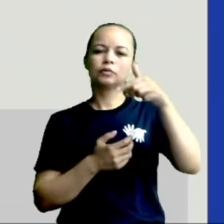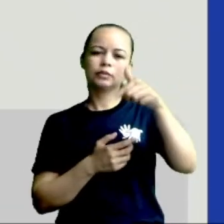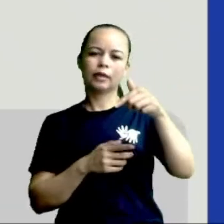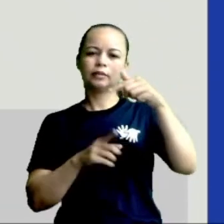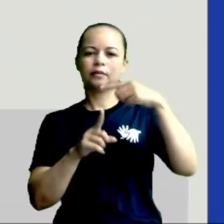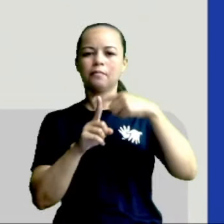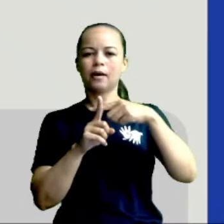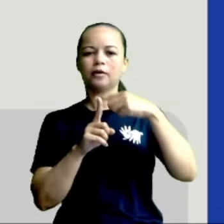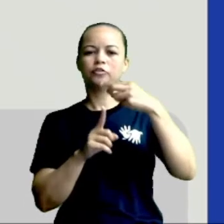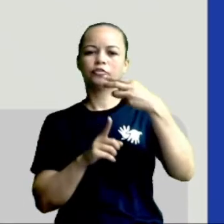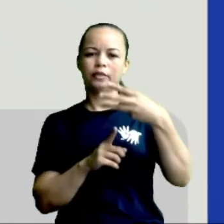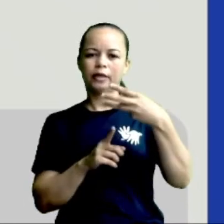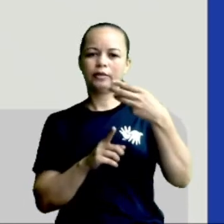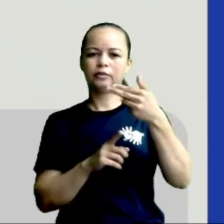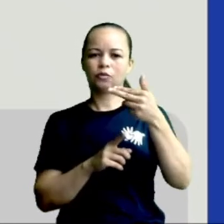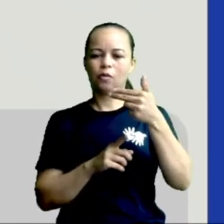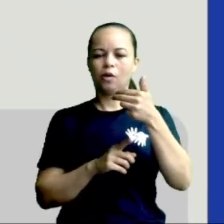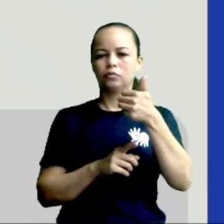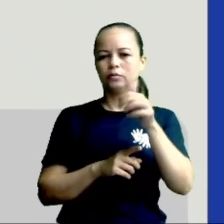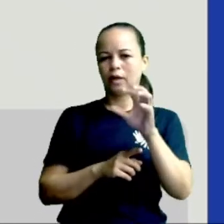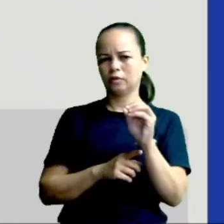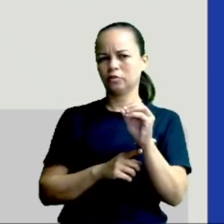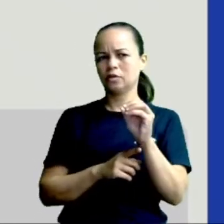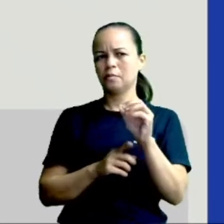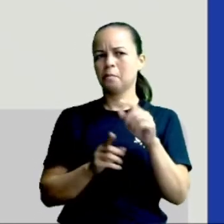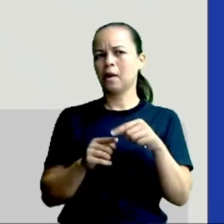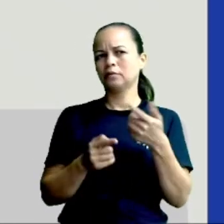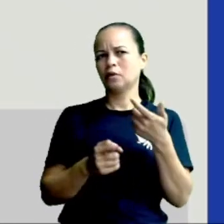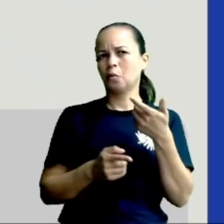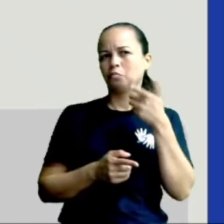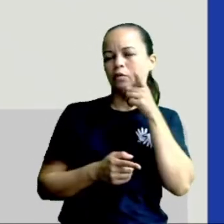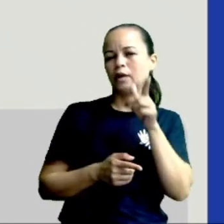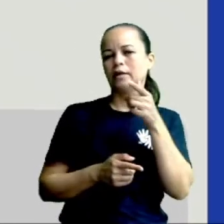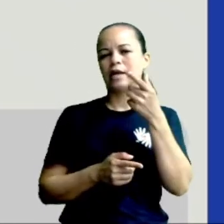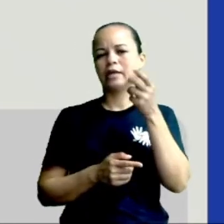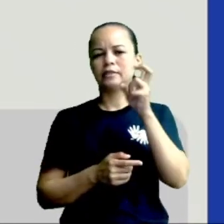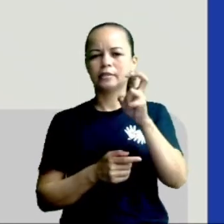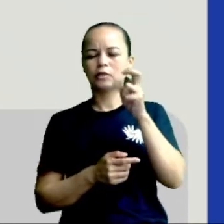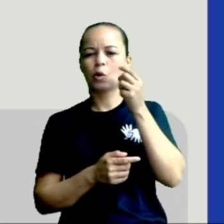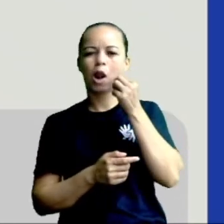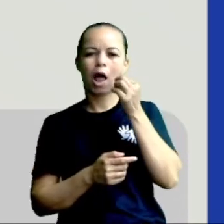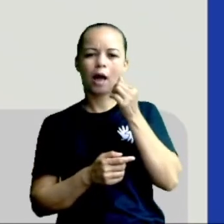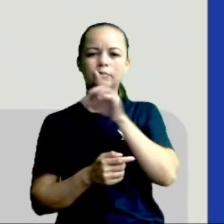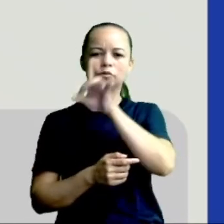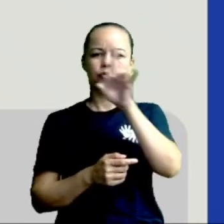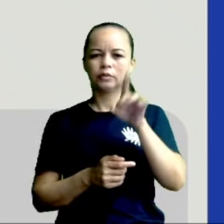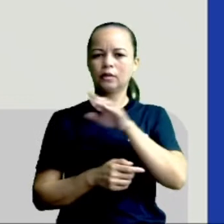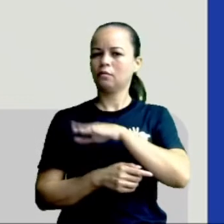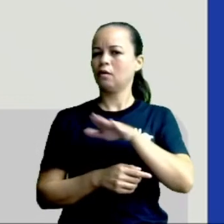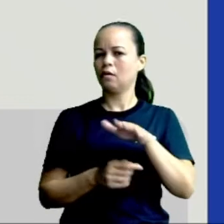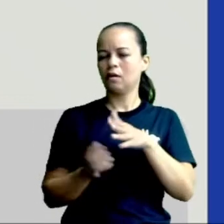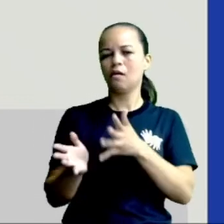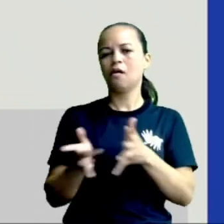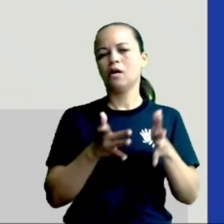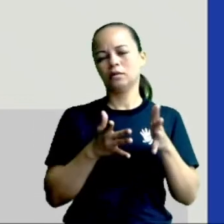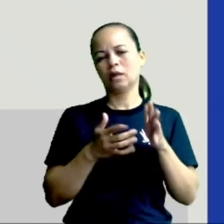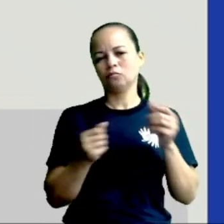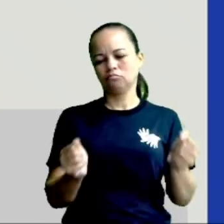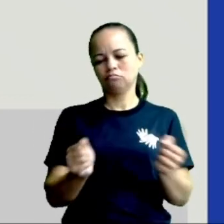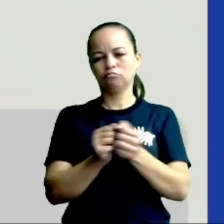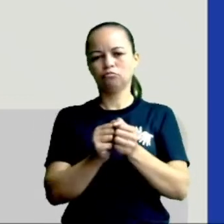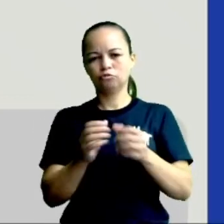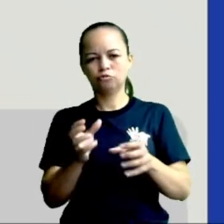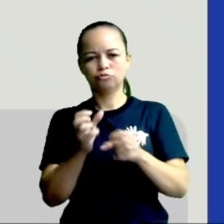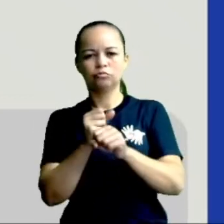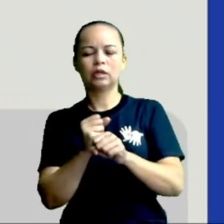3/10 mas eu ganhei mais cinco lápis de presente aí do dia das crianças né E aí eu estou